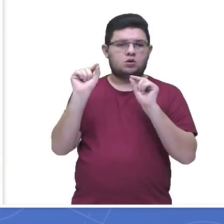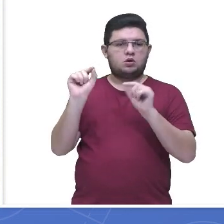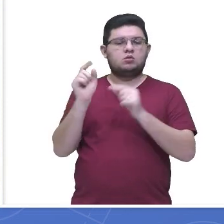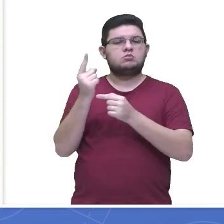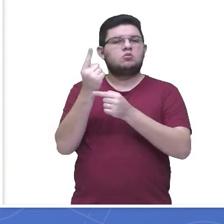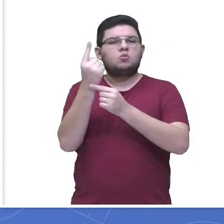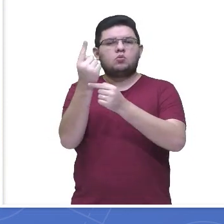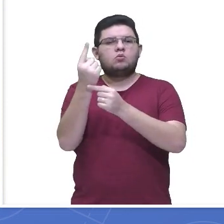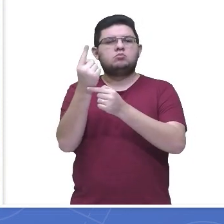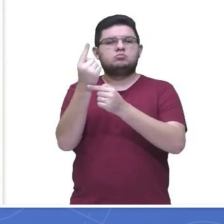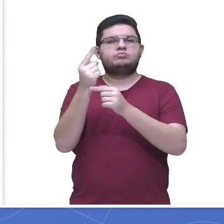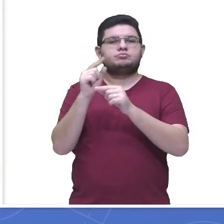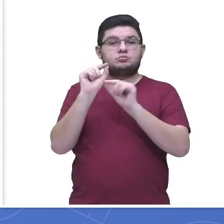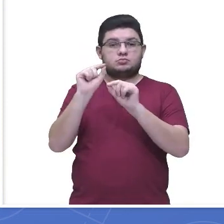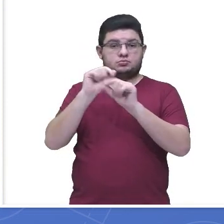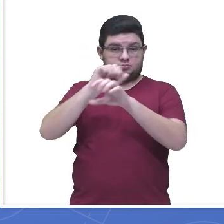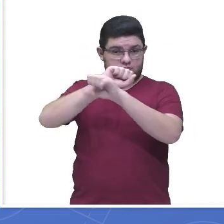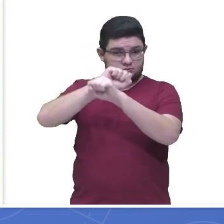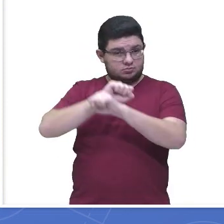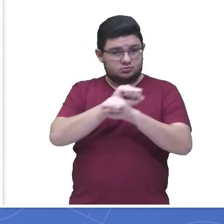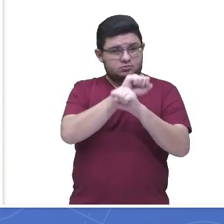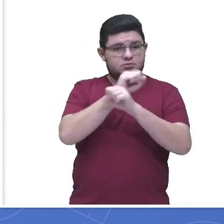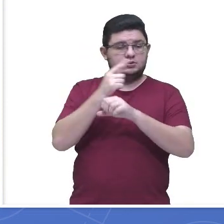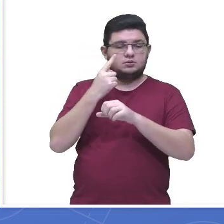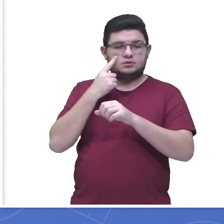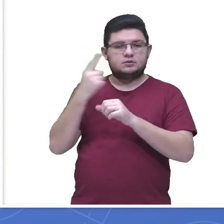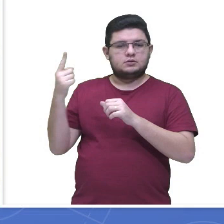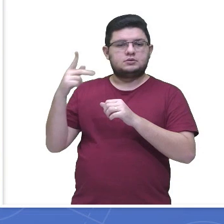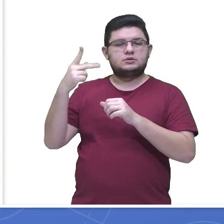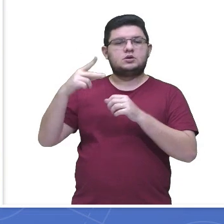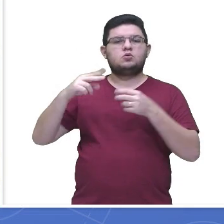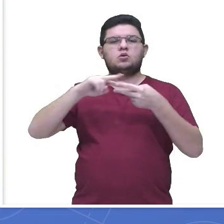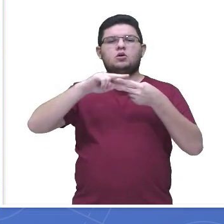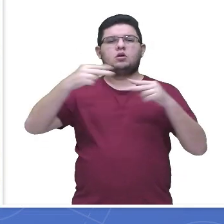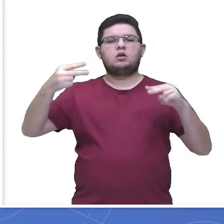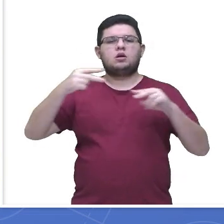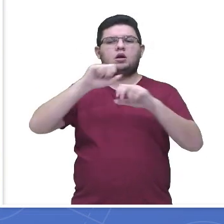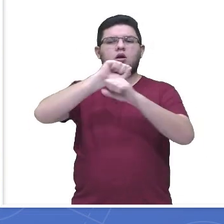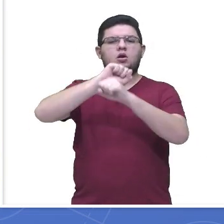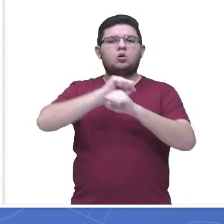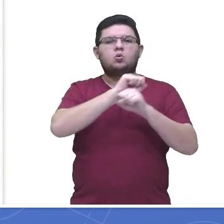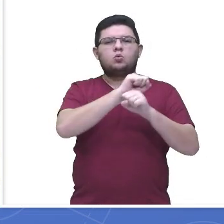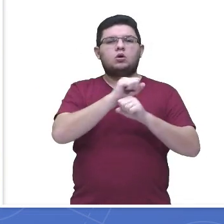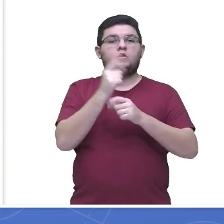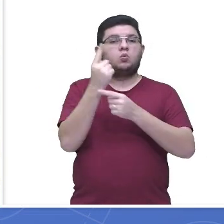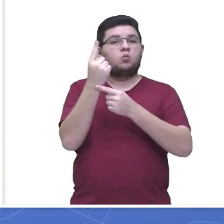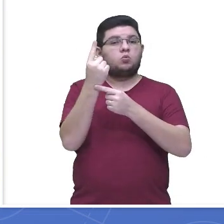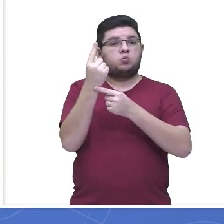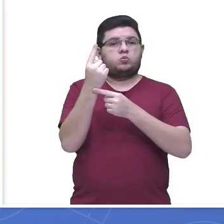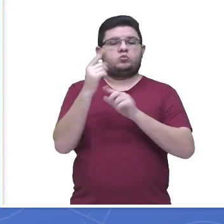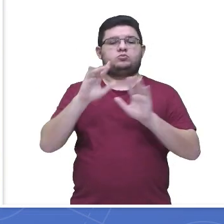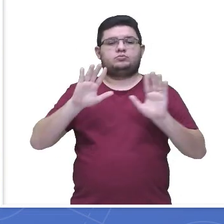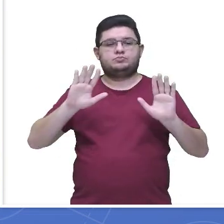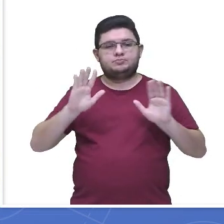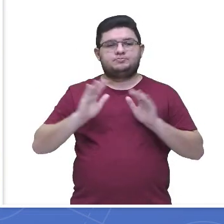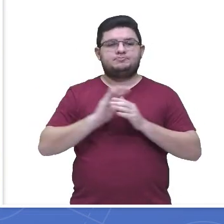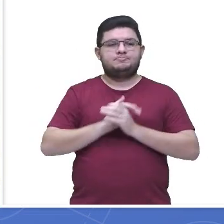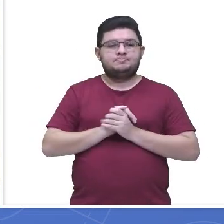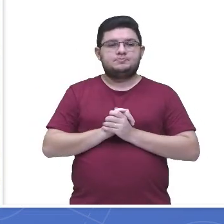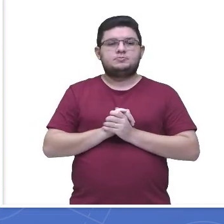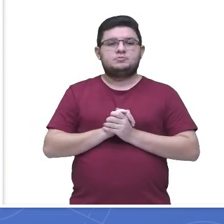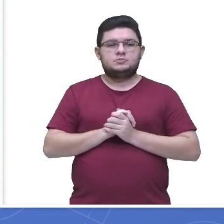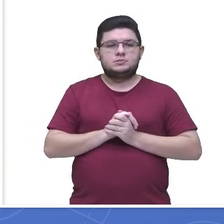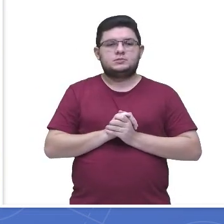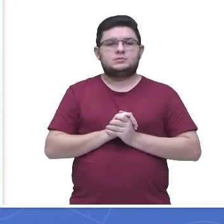determinada estrutura que envolve o seu material genético, certo? Então, olha lá, essa estrutura, né, que vai envolver